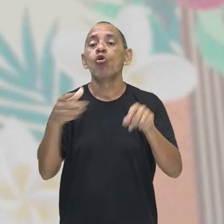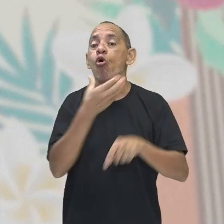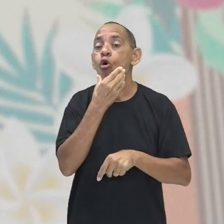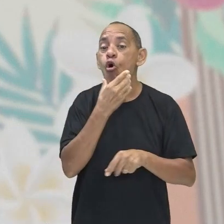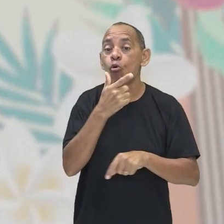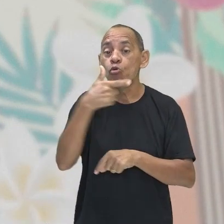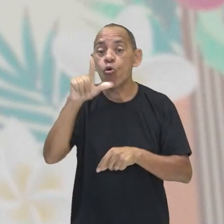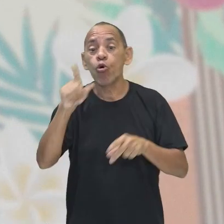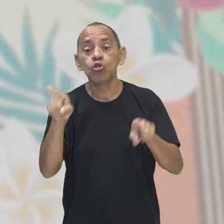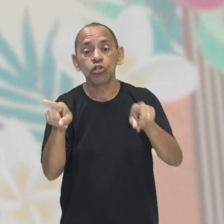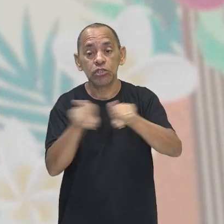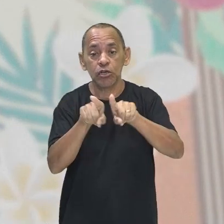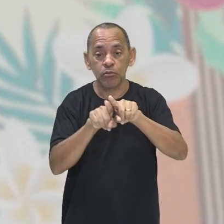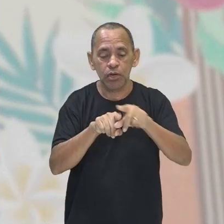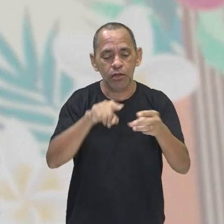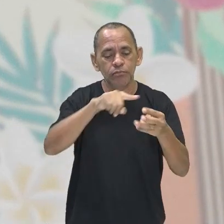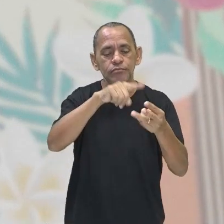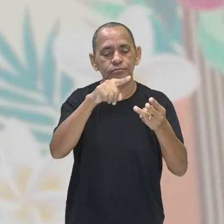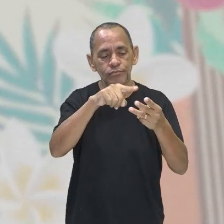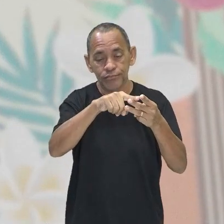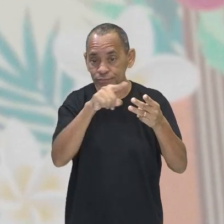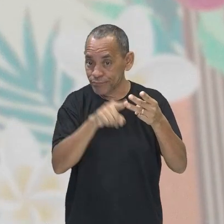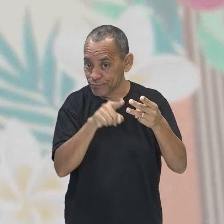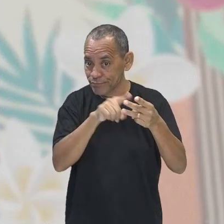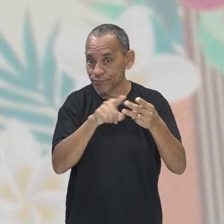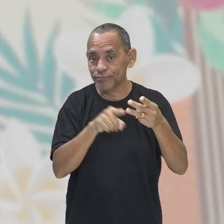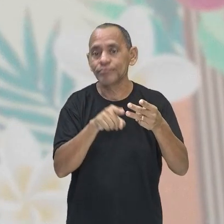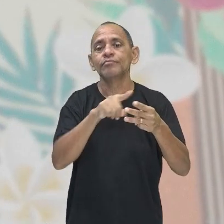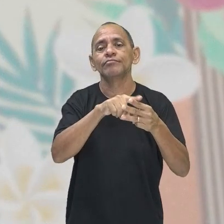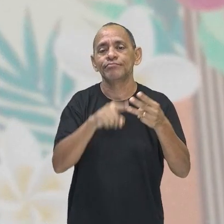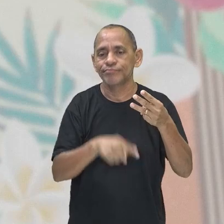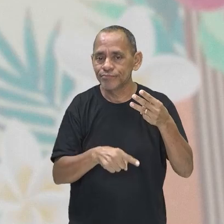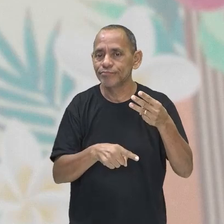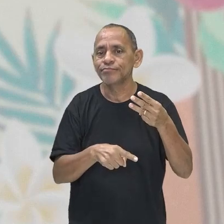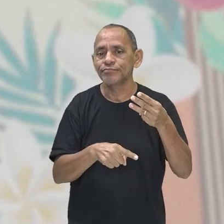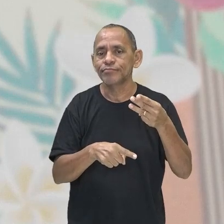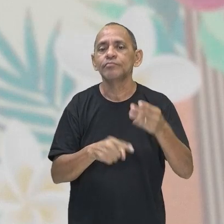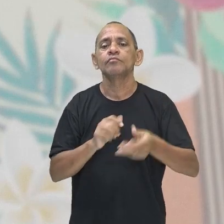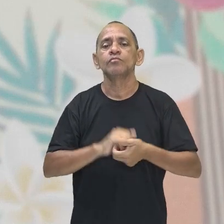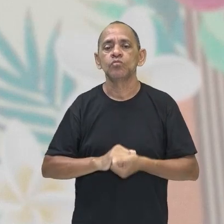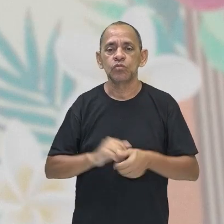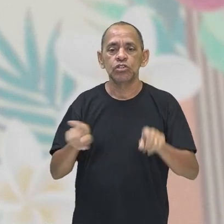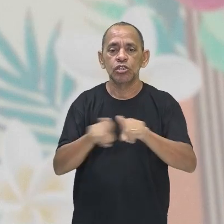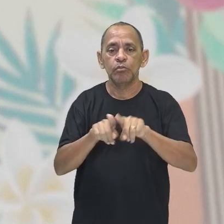de Moraes. É autor de músicas como Garota de Ipanema e Samba do Avião,